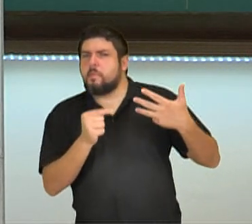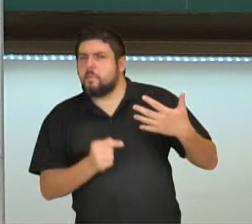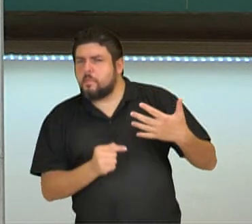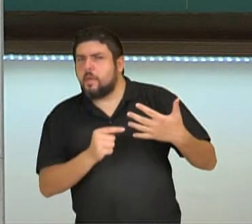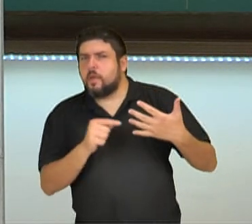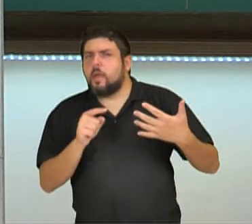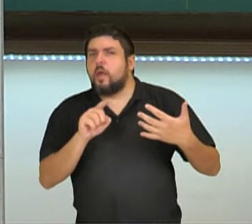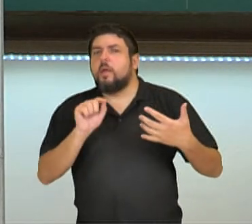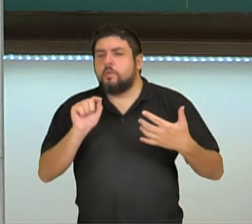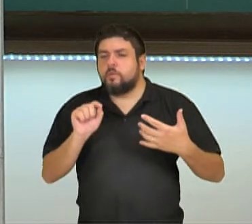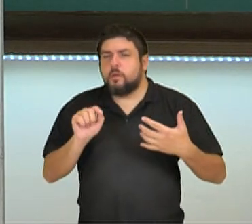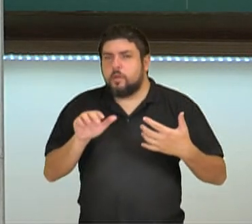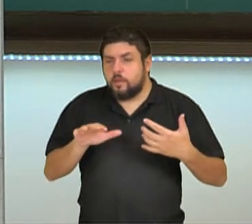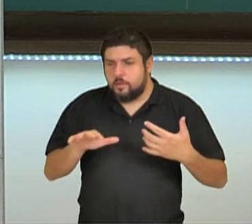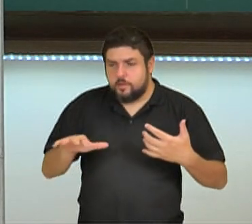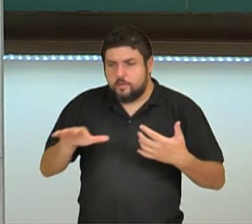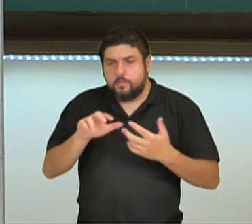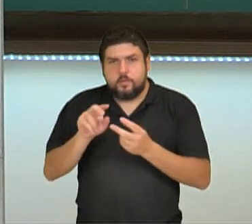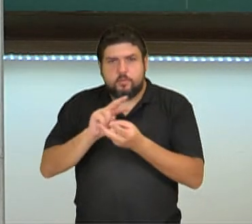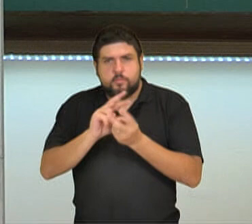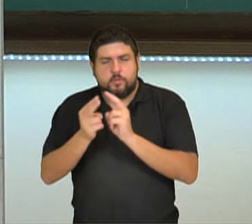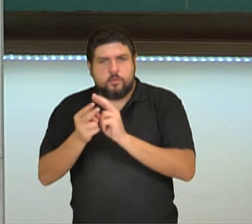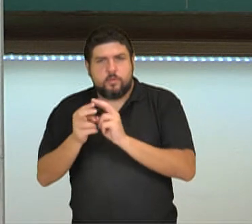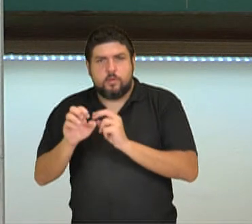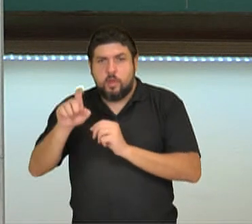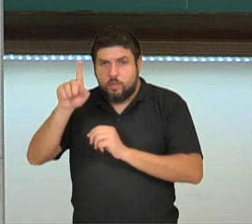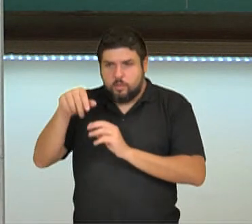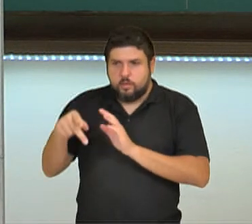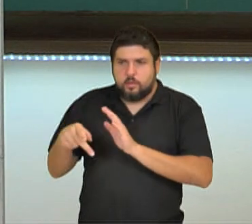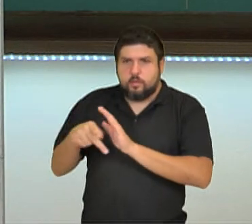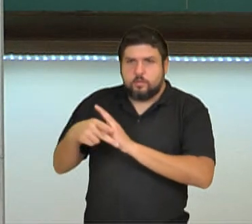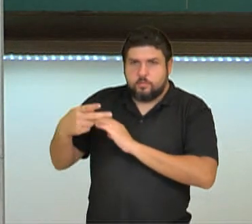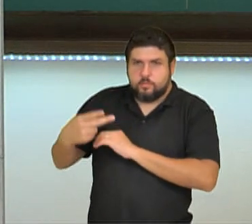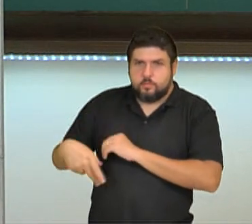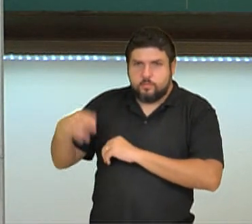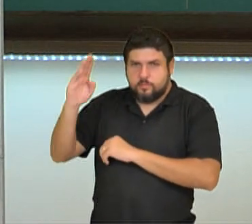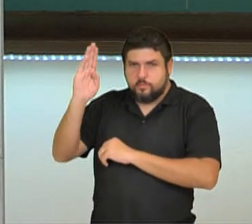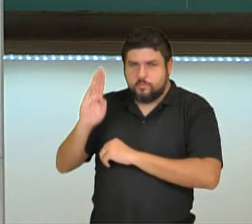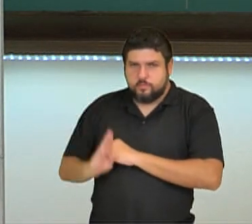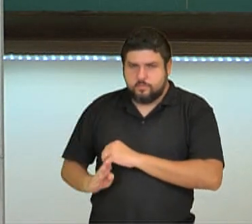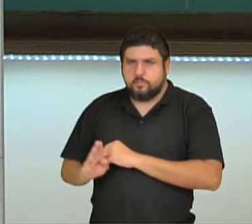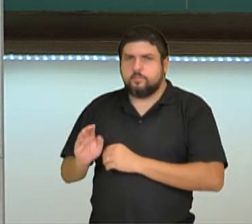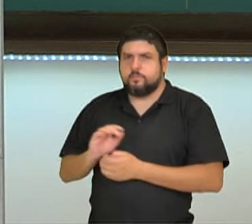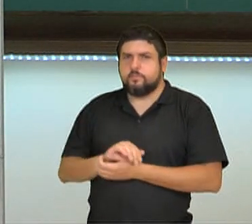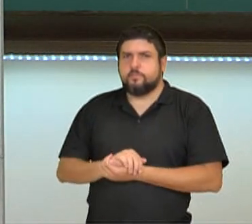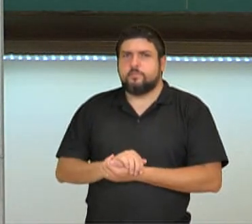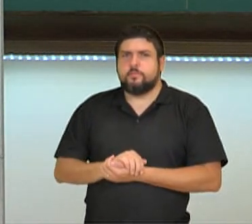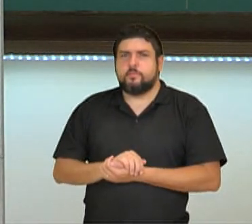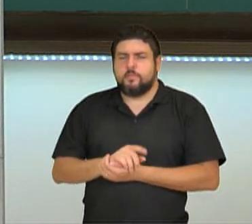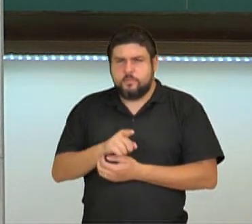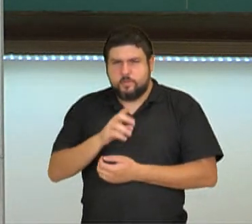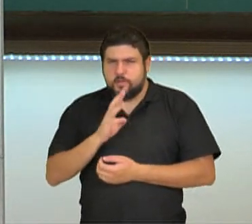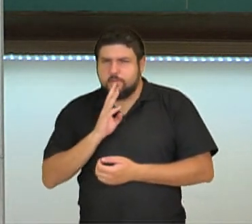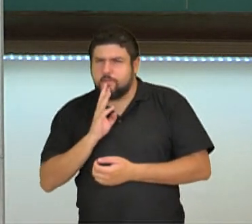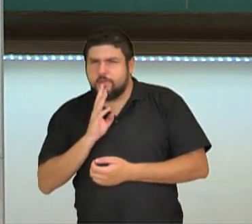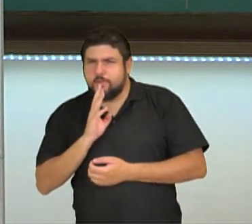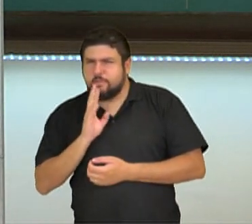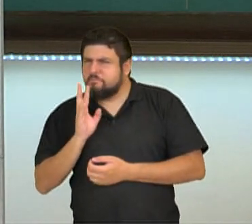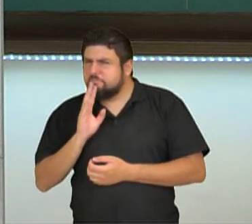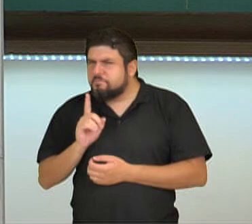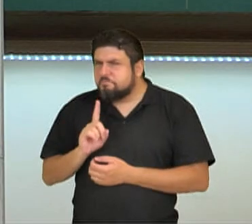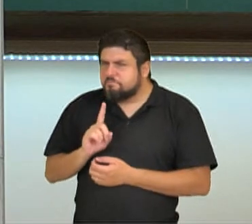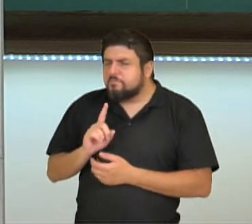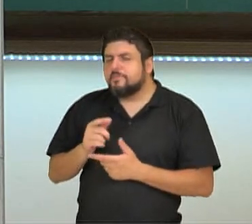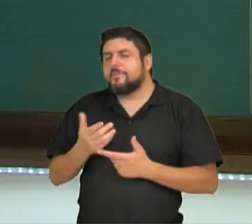manifestação cultural genuinamente brasileira da roda de capoeira? Não conhece? Vamos conhecer um pouquinho